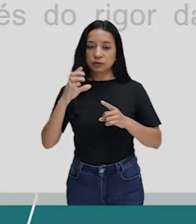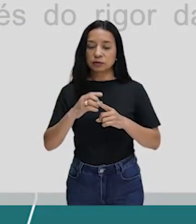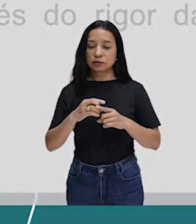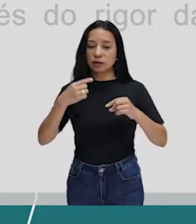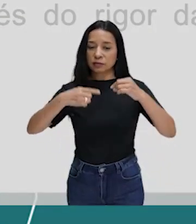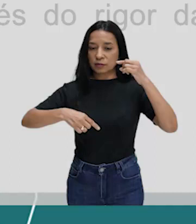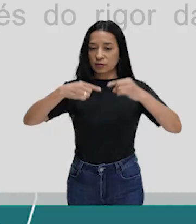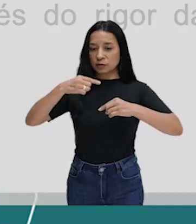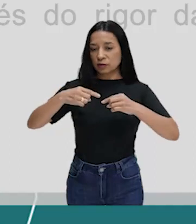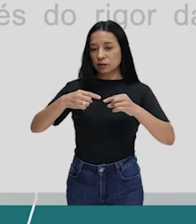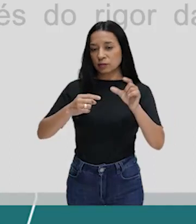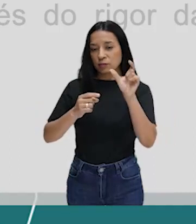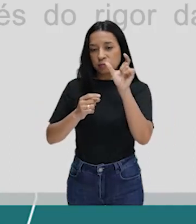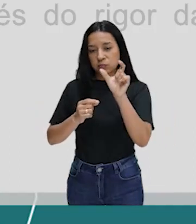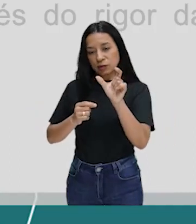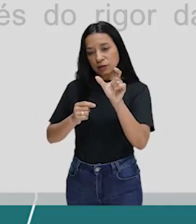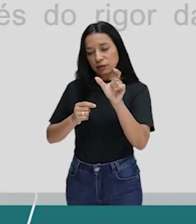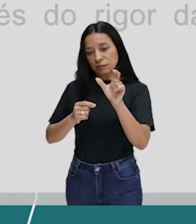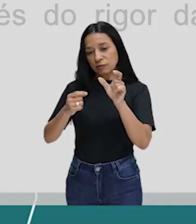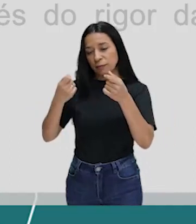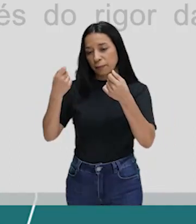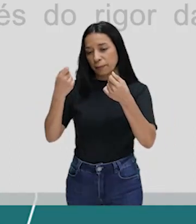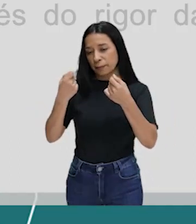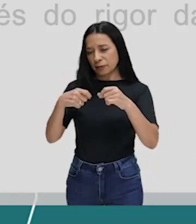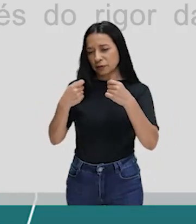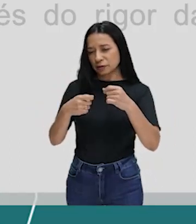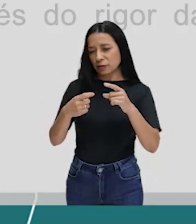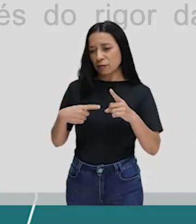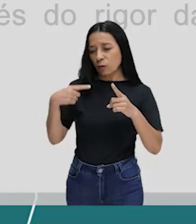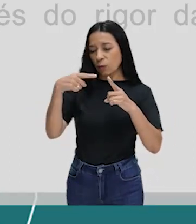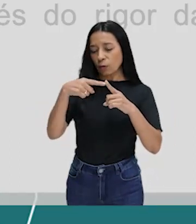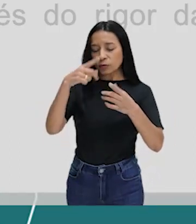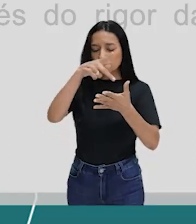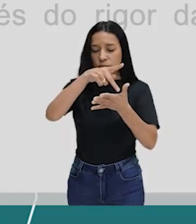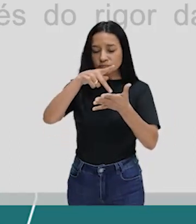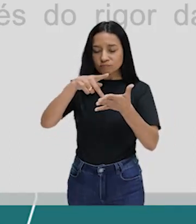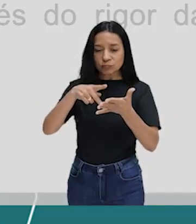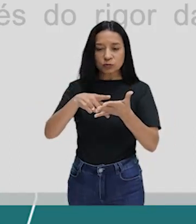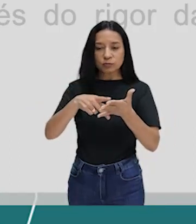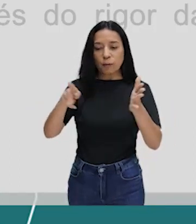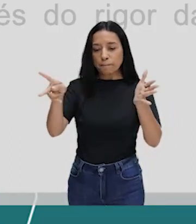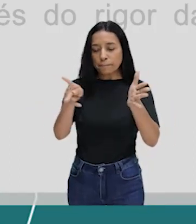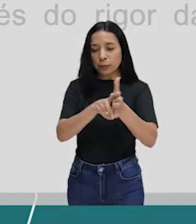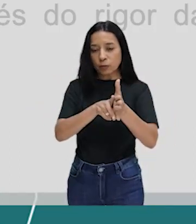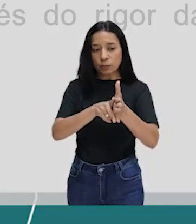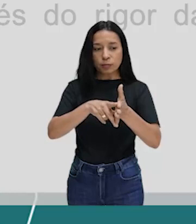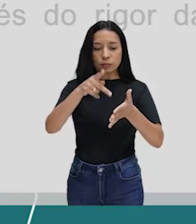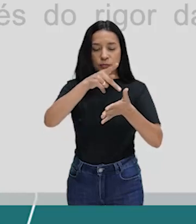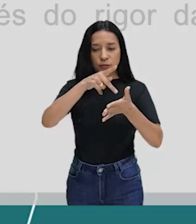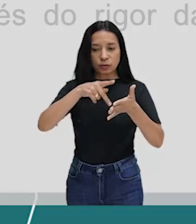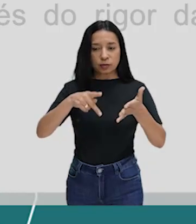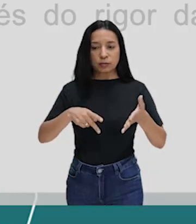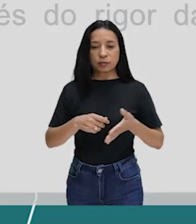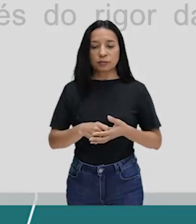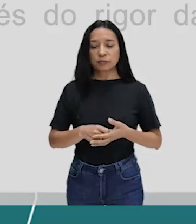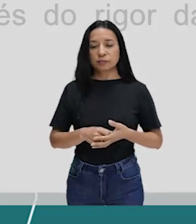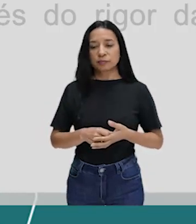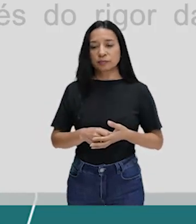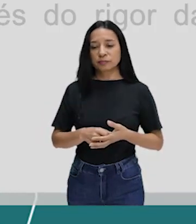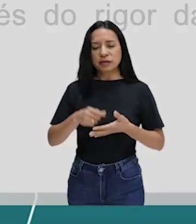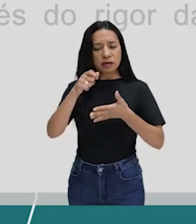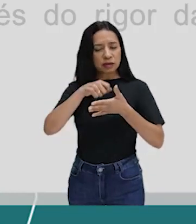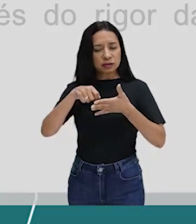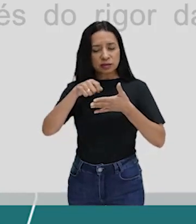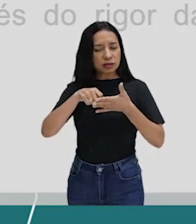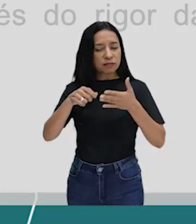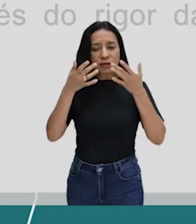ciência, defendendo que a palavra deveria ser objeto do poema. Escrever arte e acabou a história,